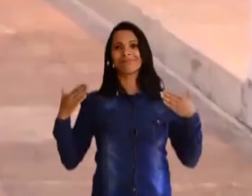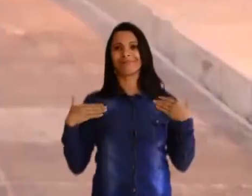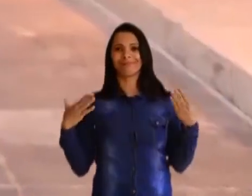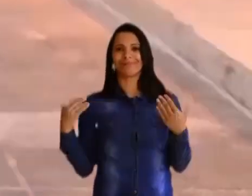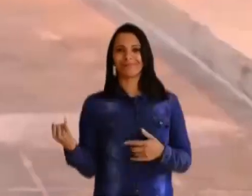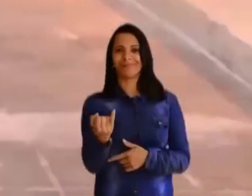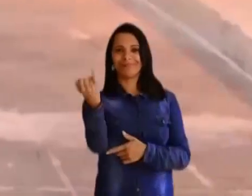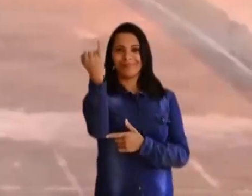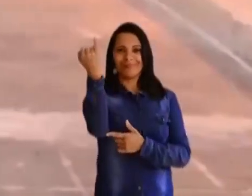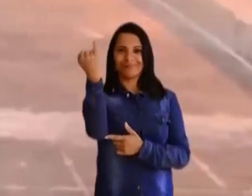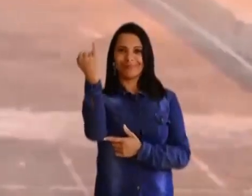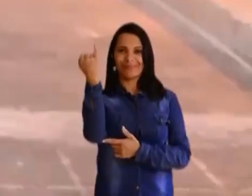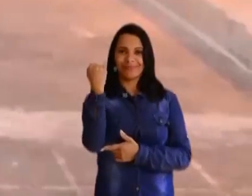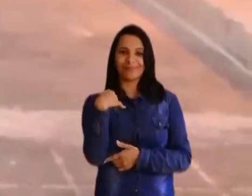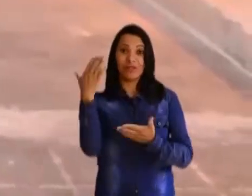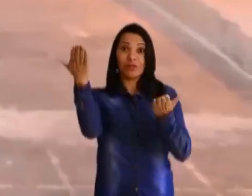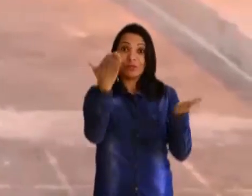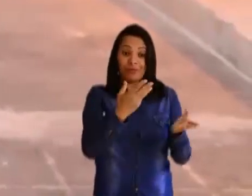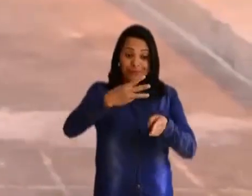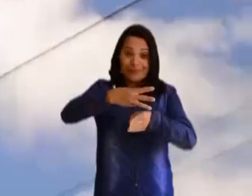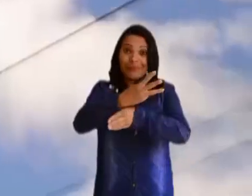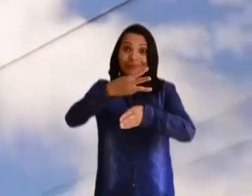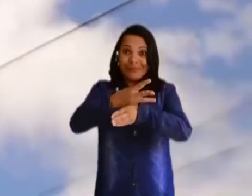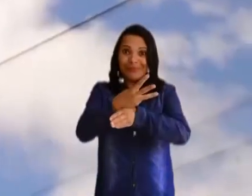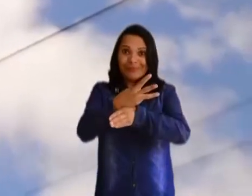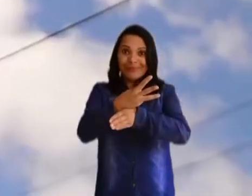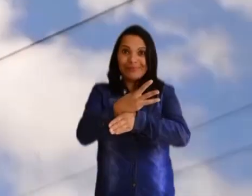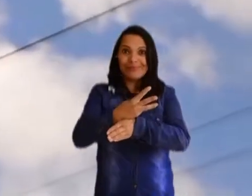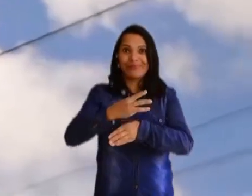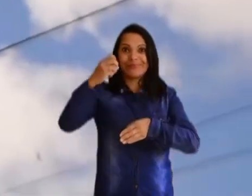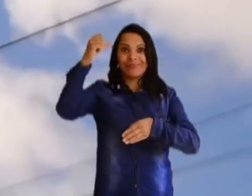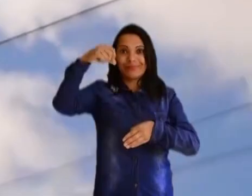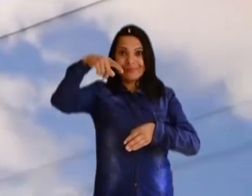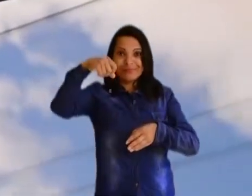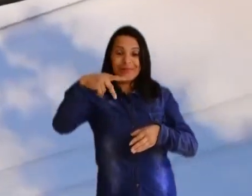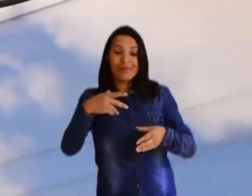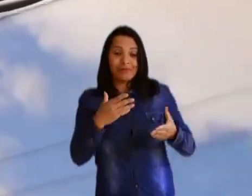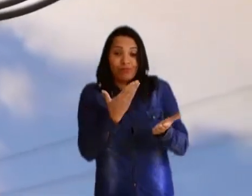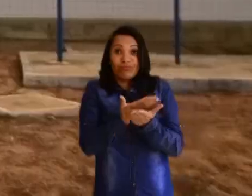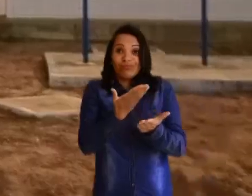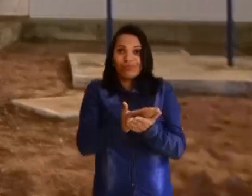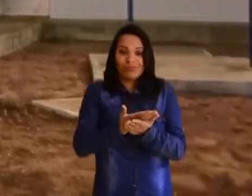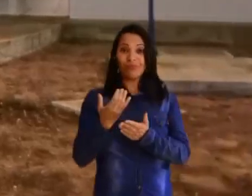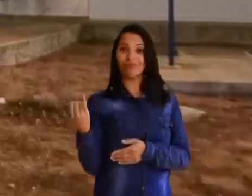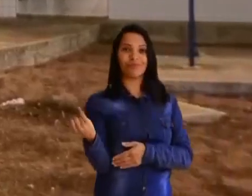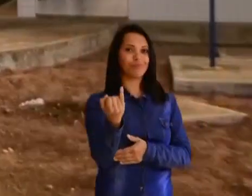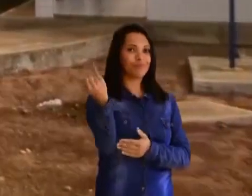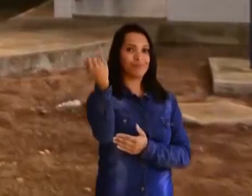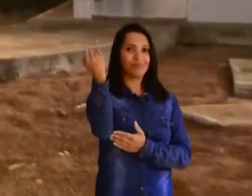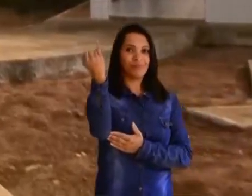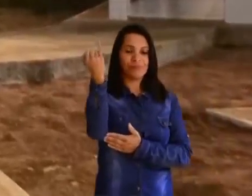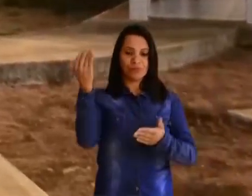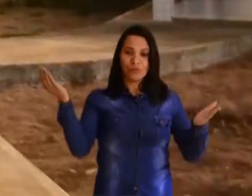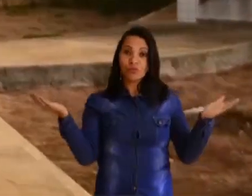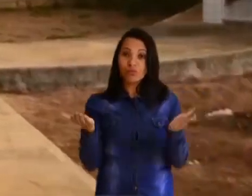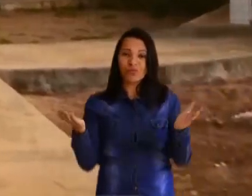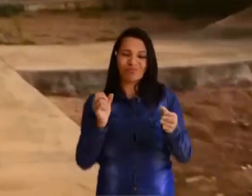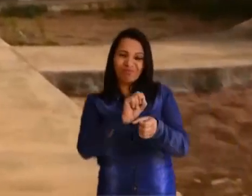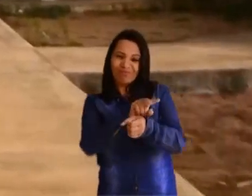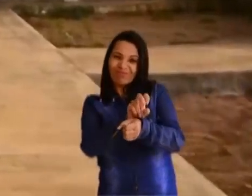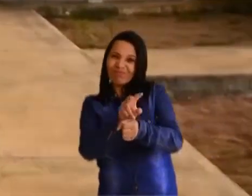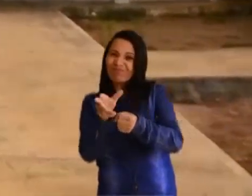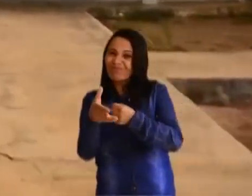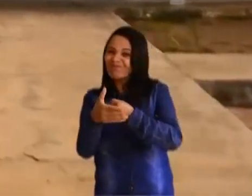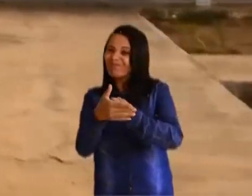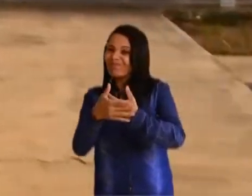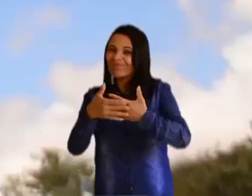acolhimento com muita alegria mais essa importante ação receber o sinal de internet para essas escolas já eram importantes